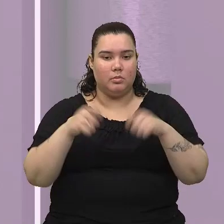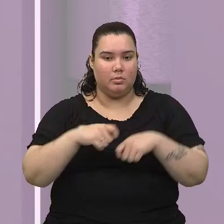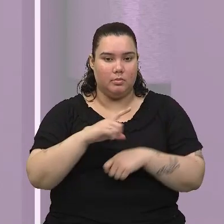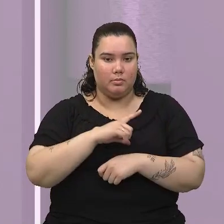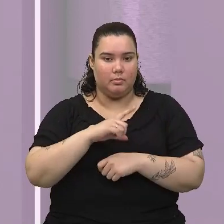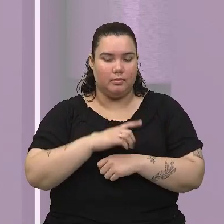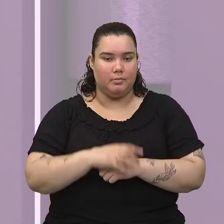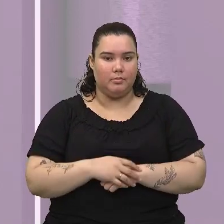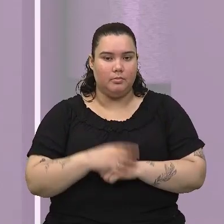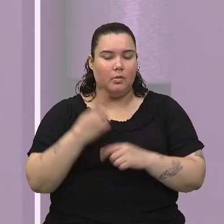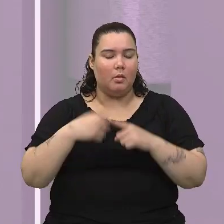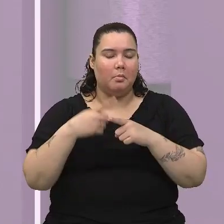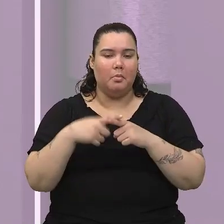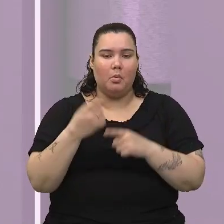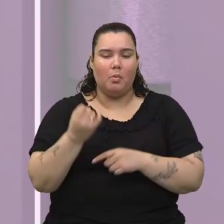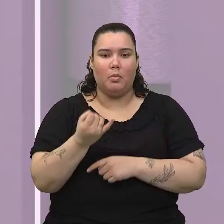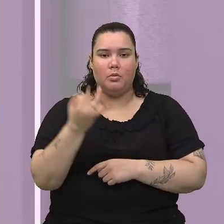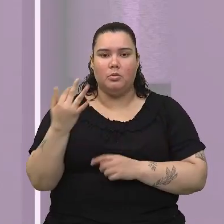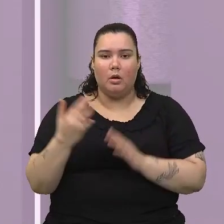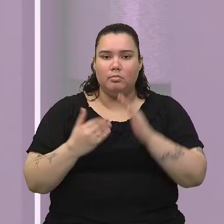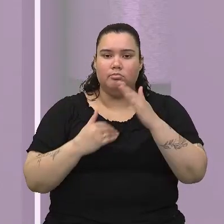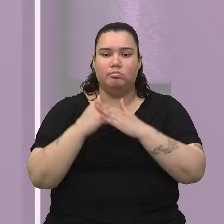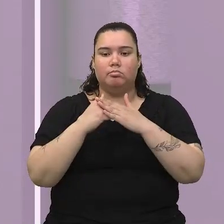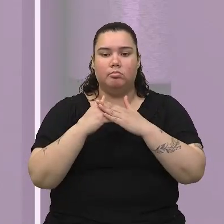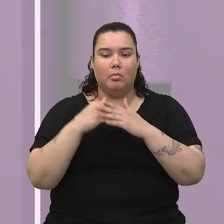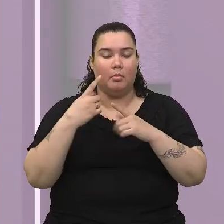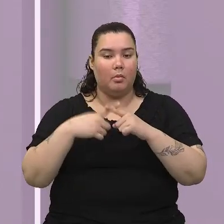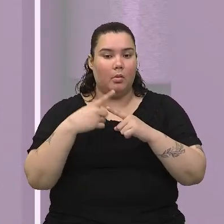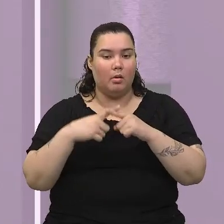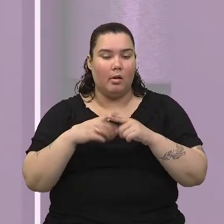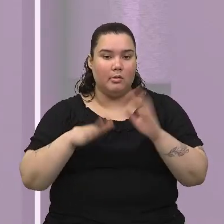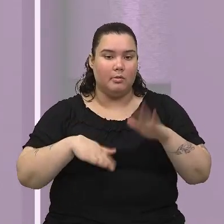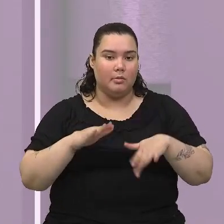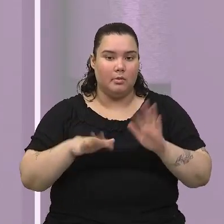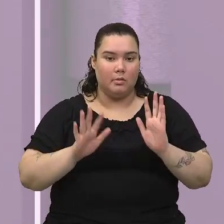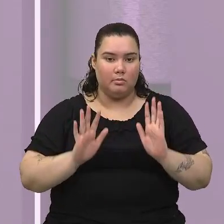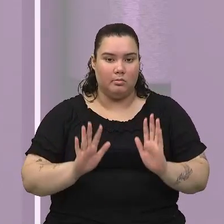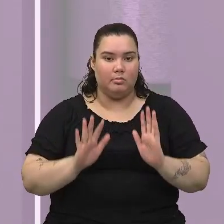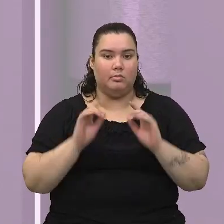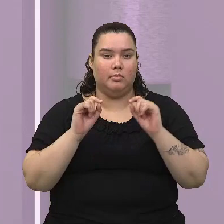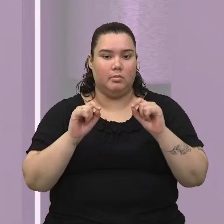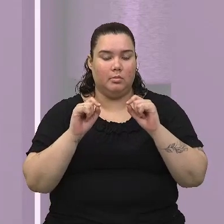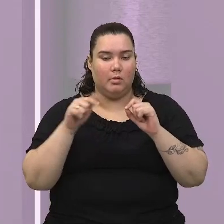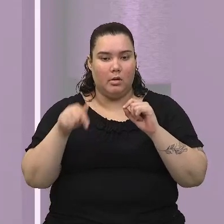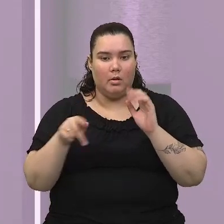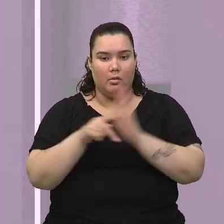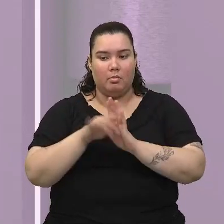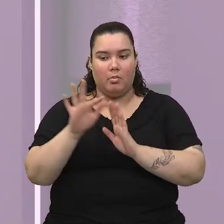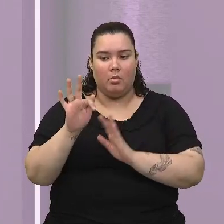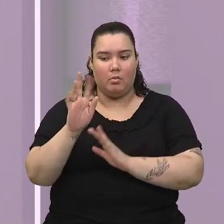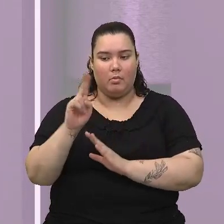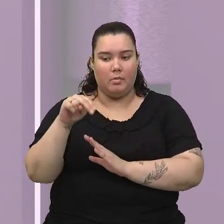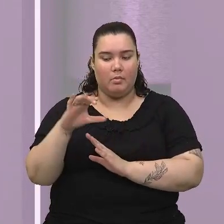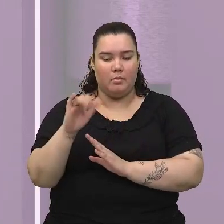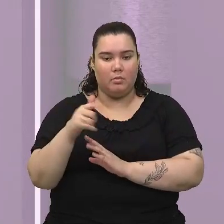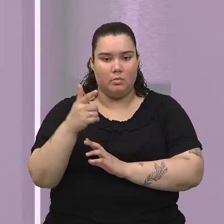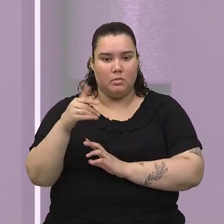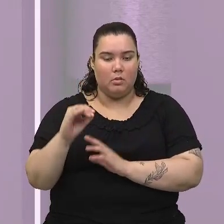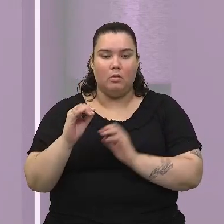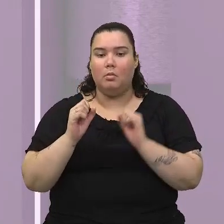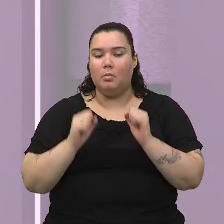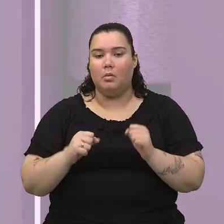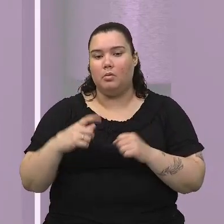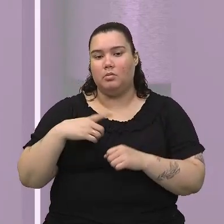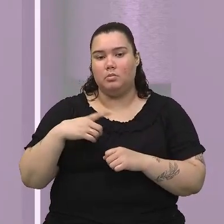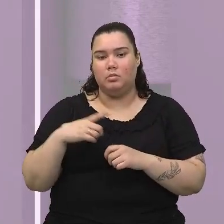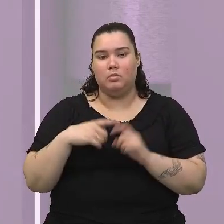estou te falando em quantidade máxima? Porque de repente, dependendo da função, tá? Essa função ela poderia